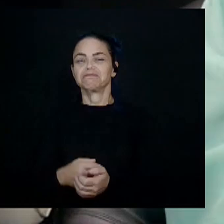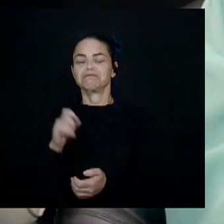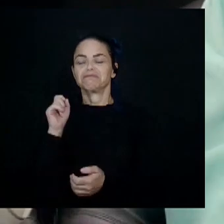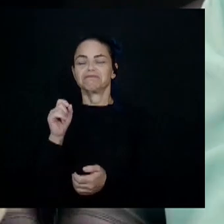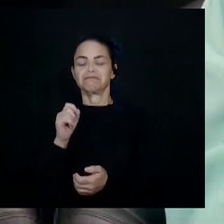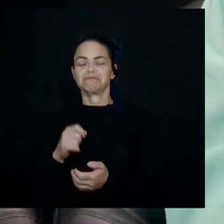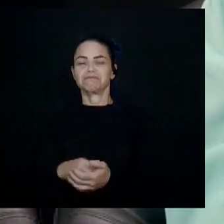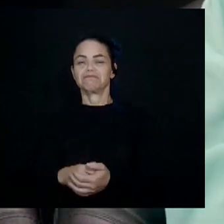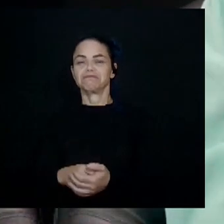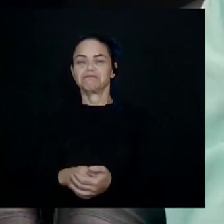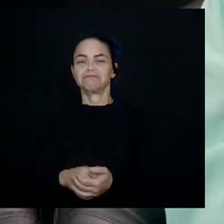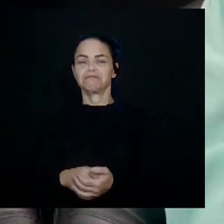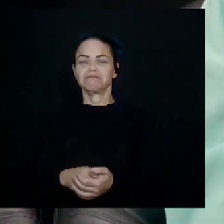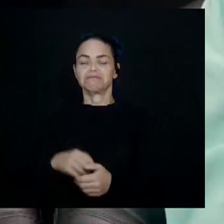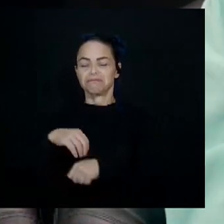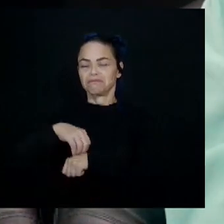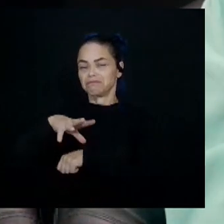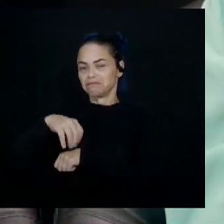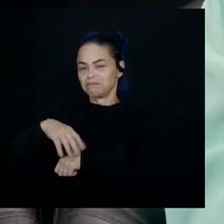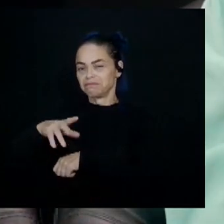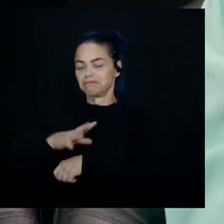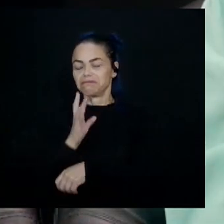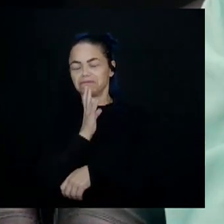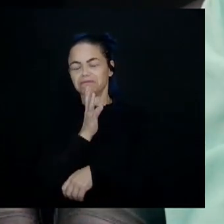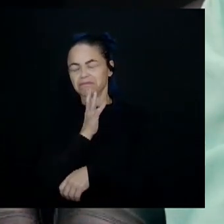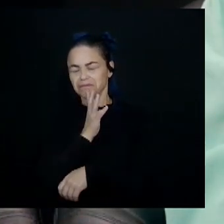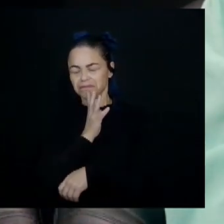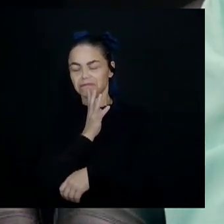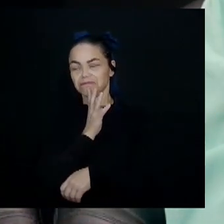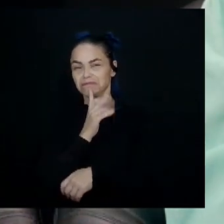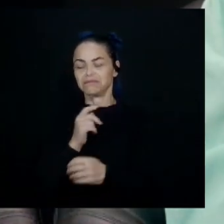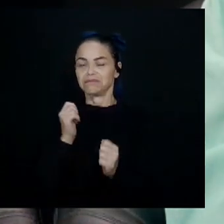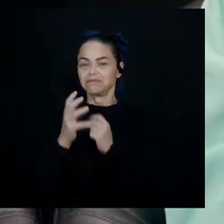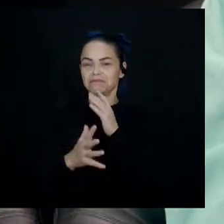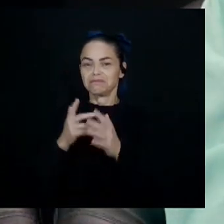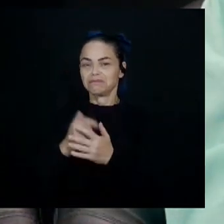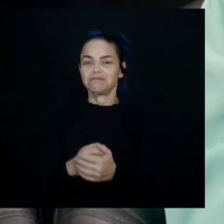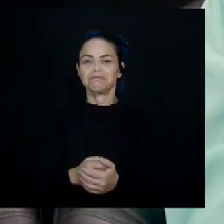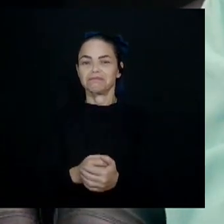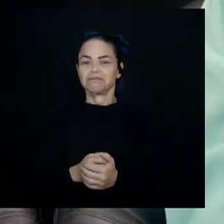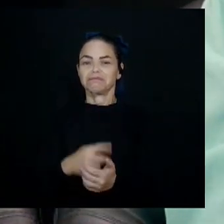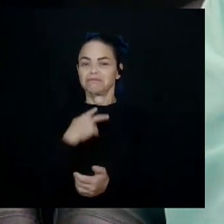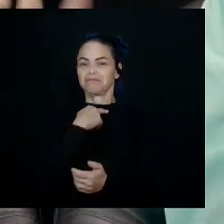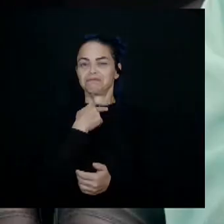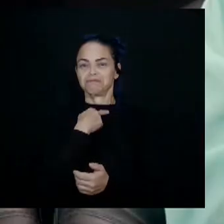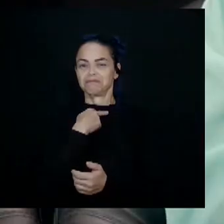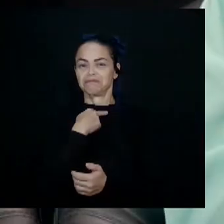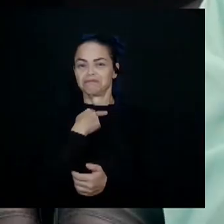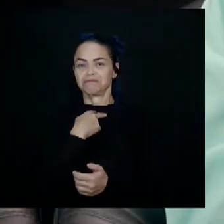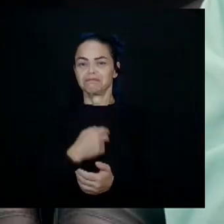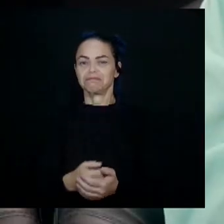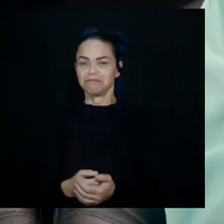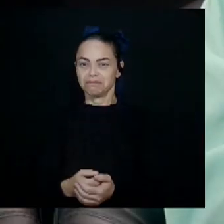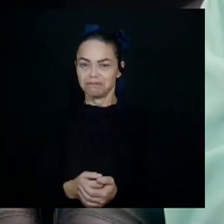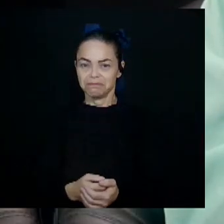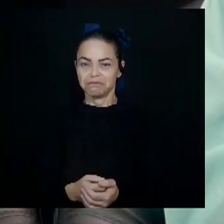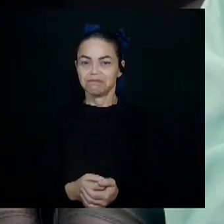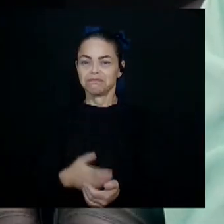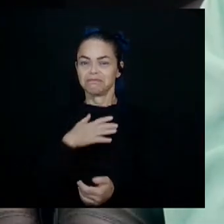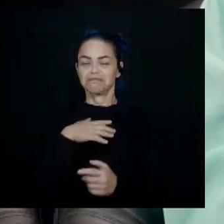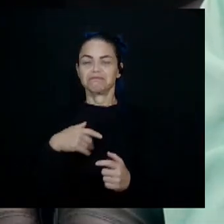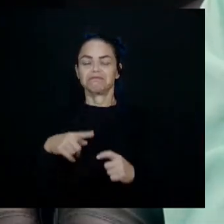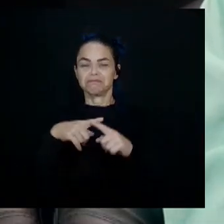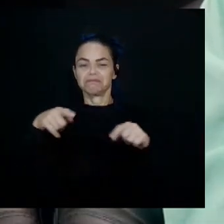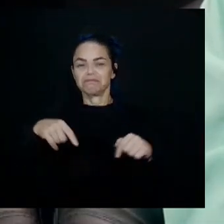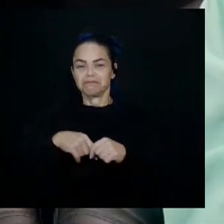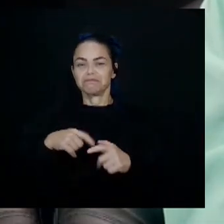gente transmitir o nosso conhecimento. Muita coisa que foi falada aqui, às vezes eu não posso falar, mesmo no meu ambiente, né? Mesmo no